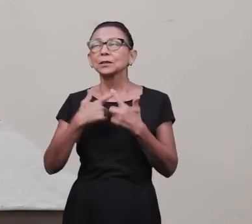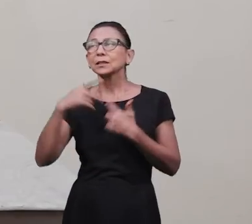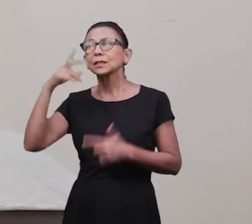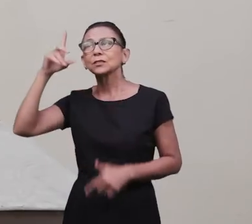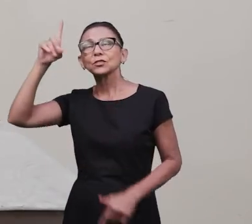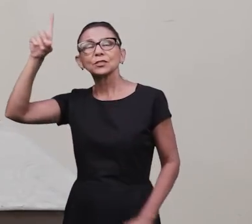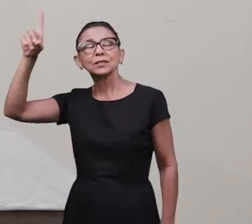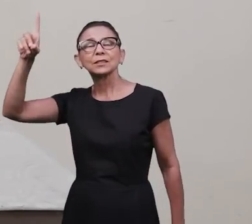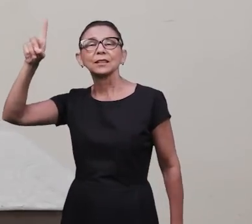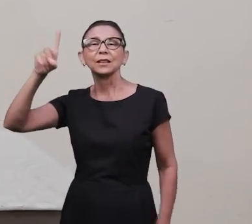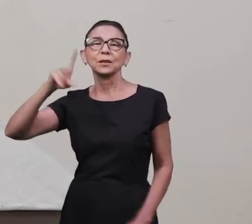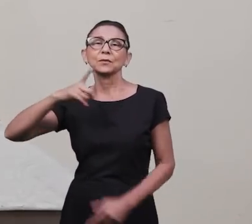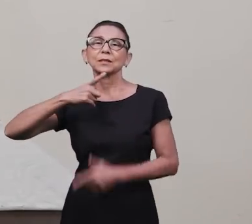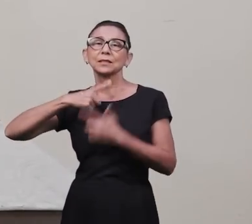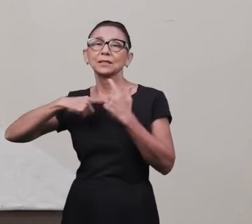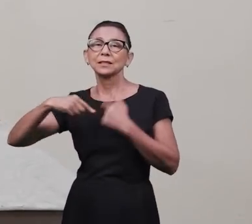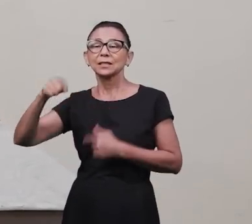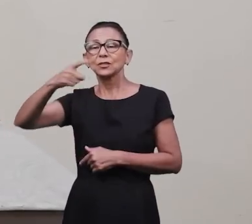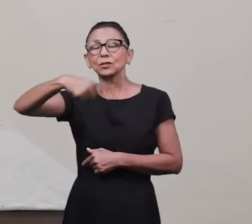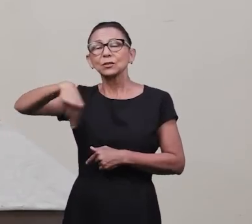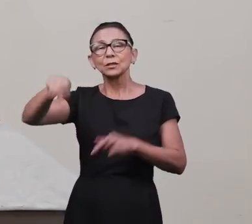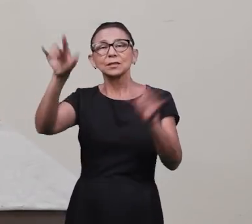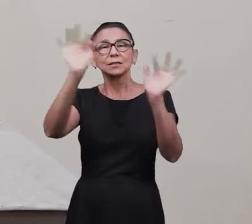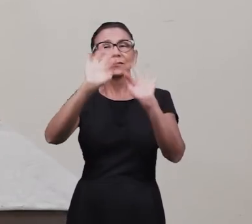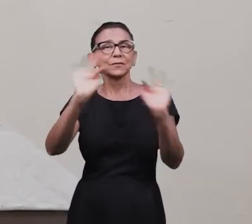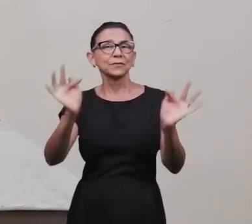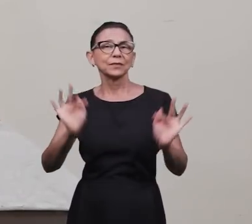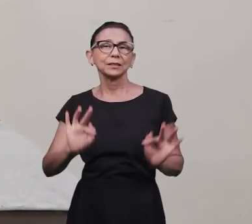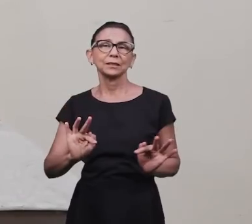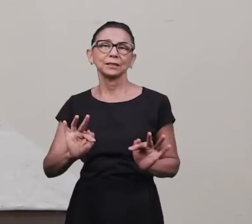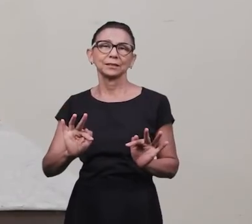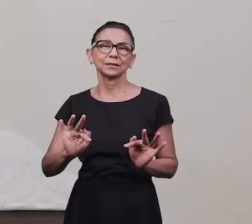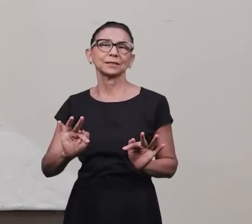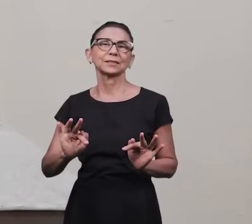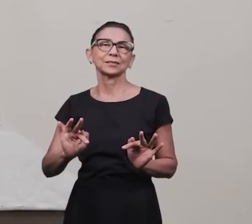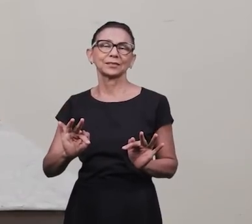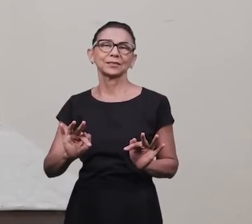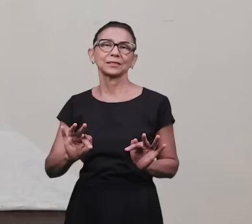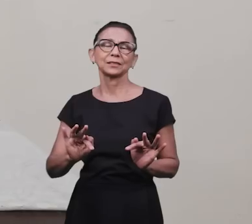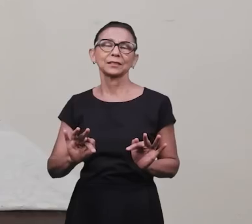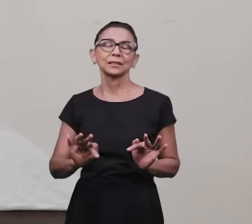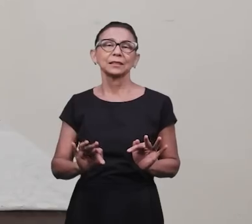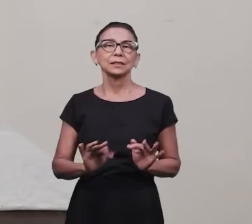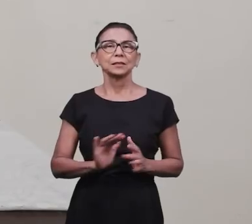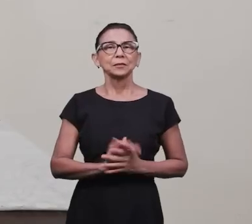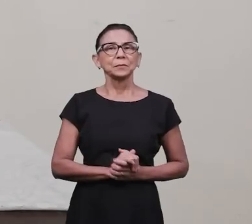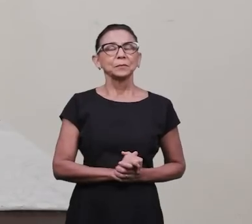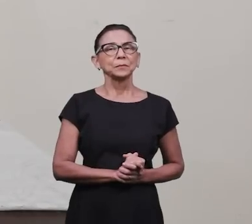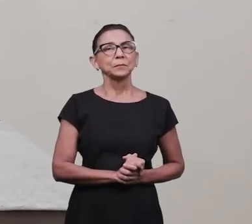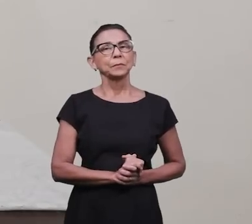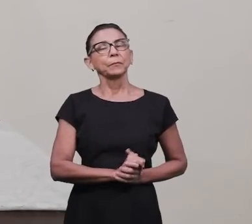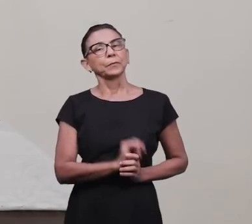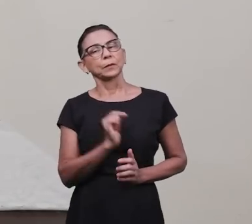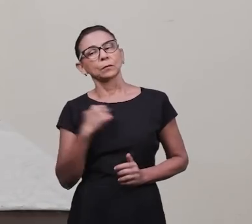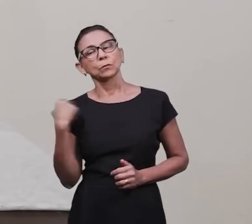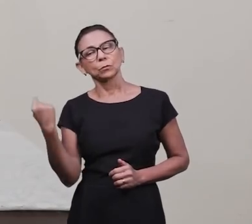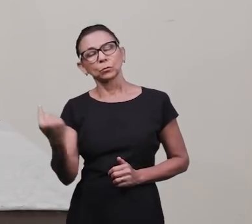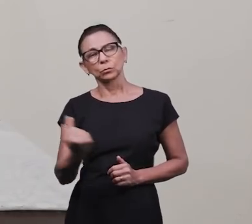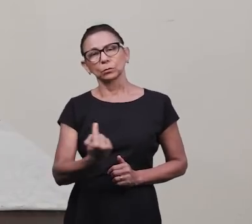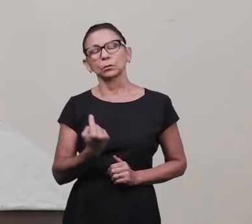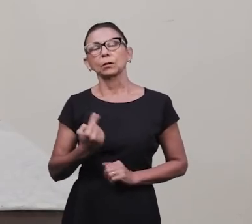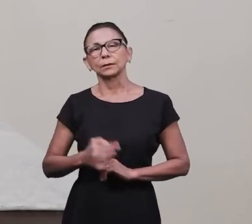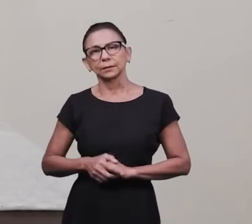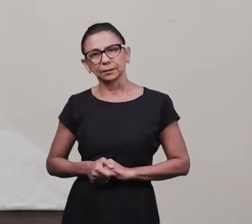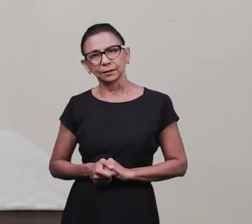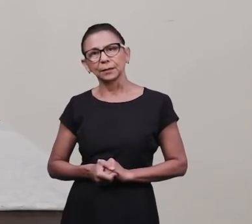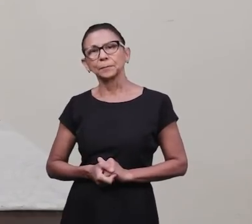é do Senhor que nós sejamos bem-aventurados na nossa vida na presença dEle. E à medida que nós assim o fazemos,